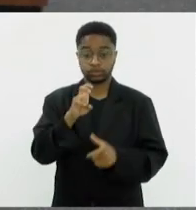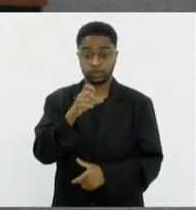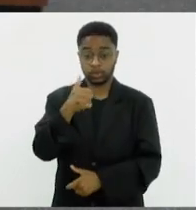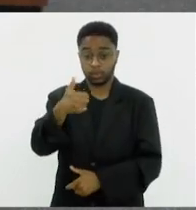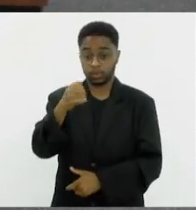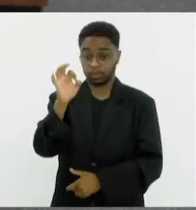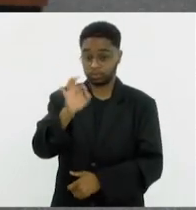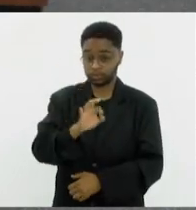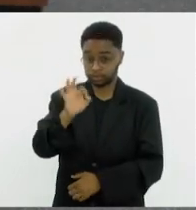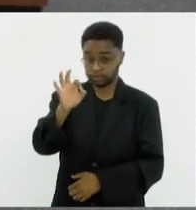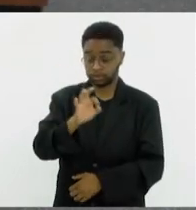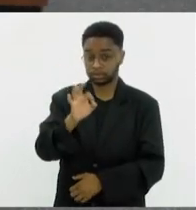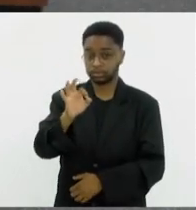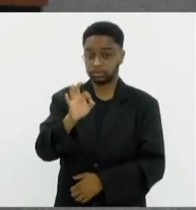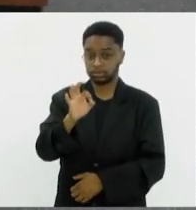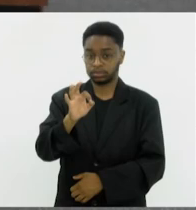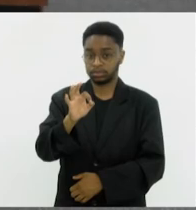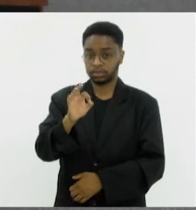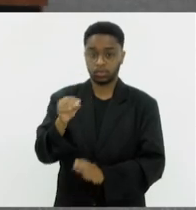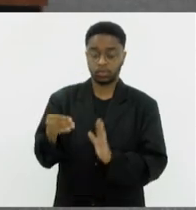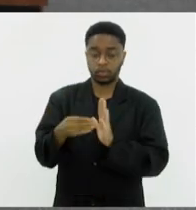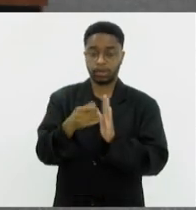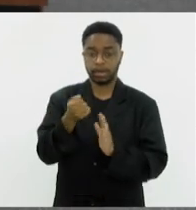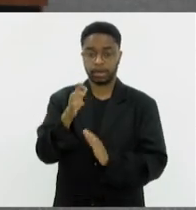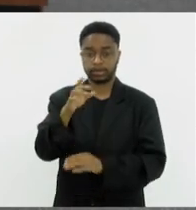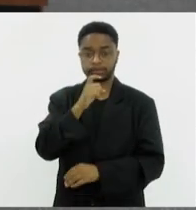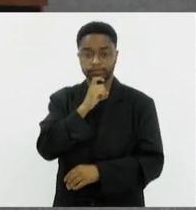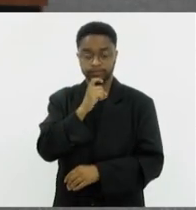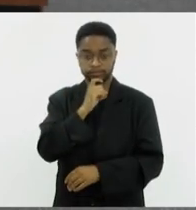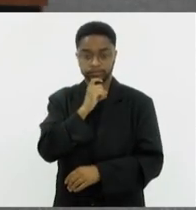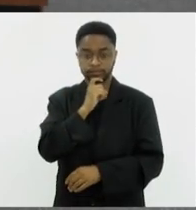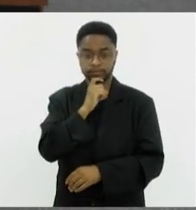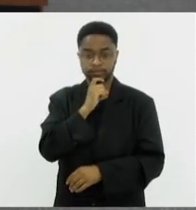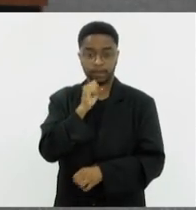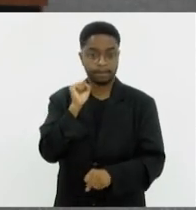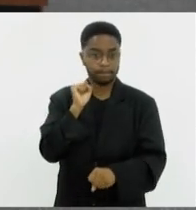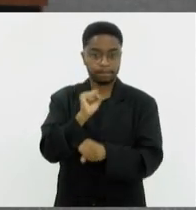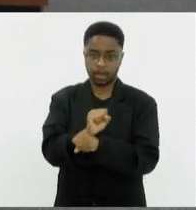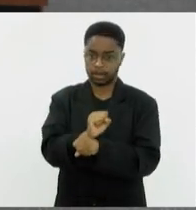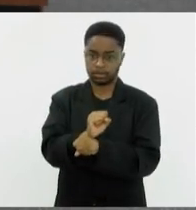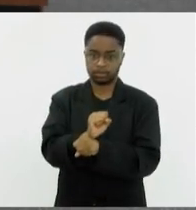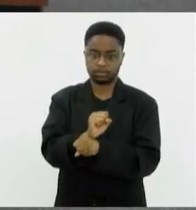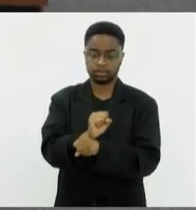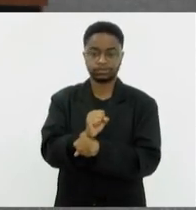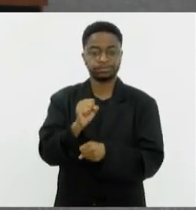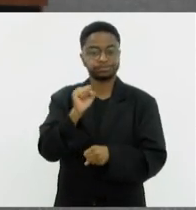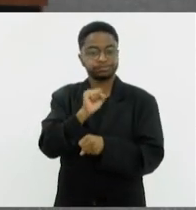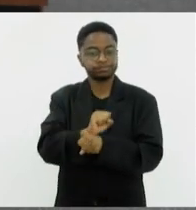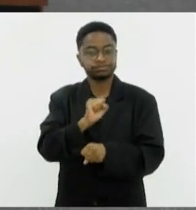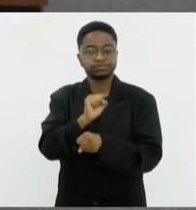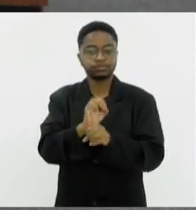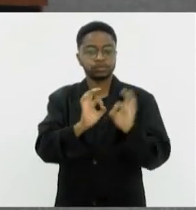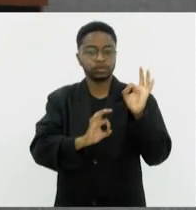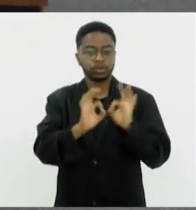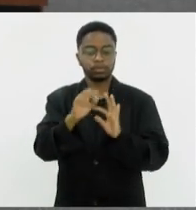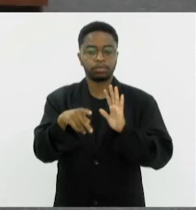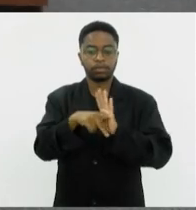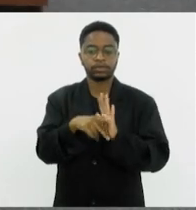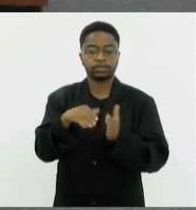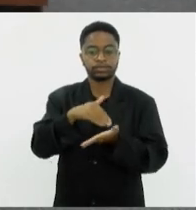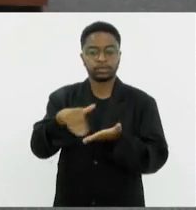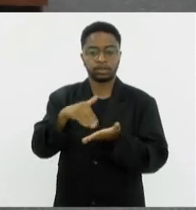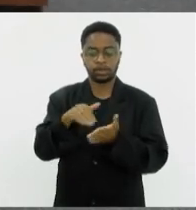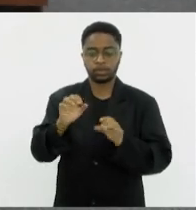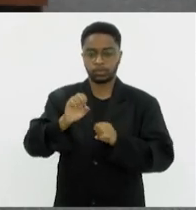51% dos processos de climatização da rede estadual estão parados, esperando o despacho na Secretaria Estadual de